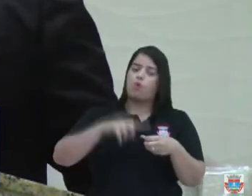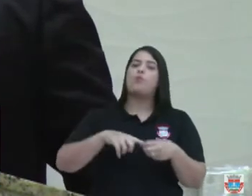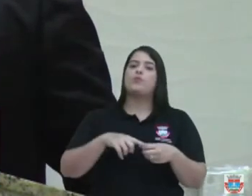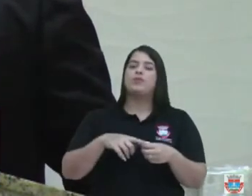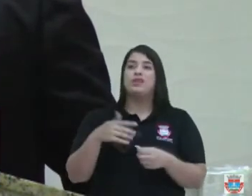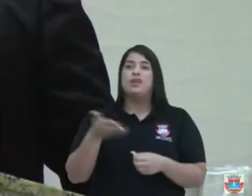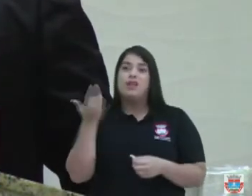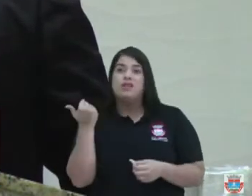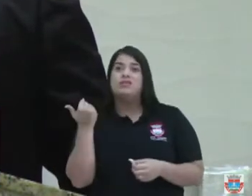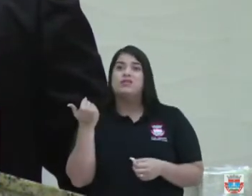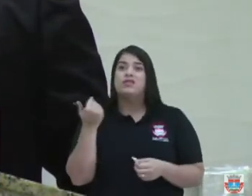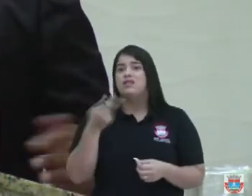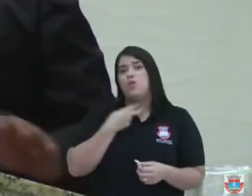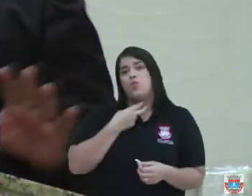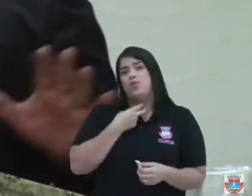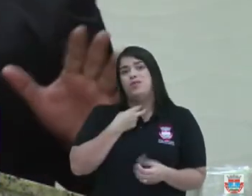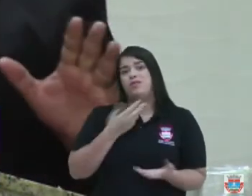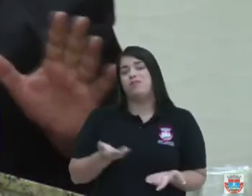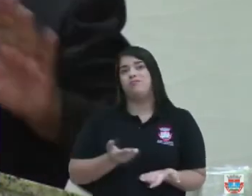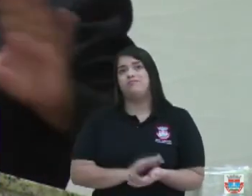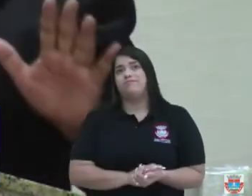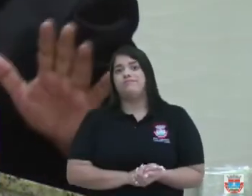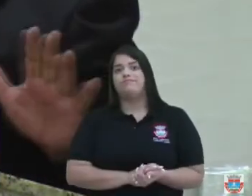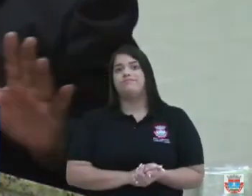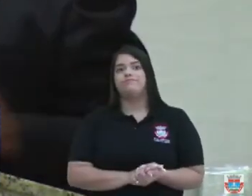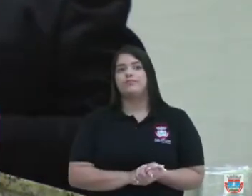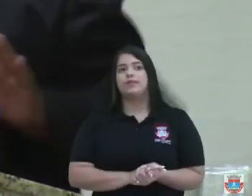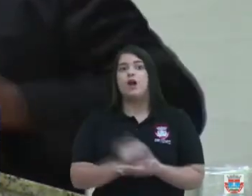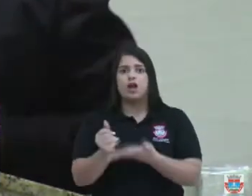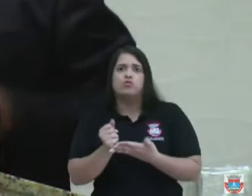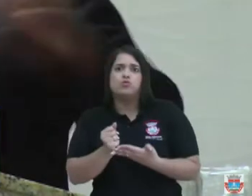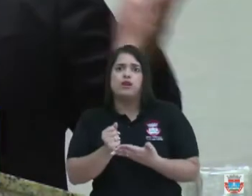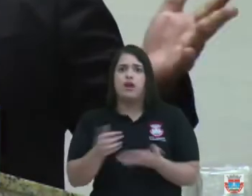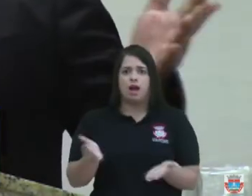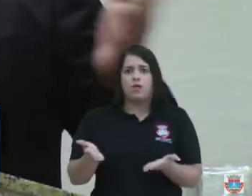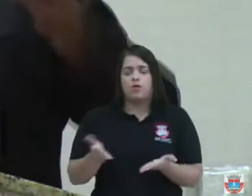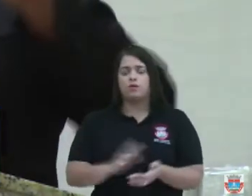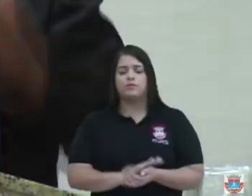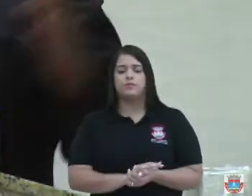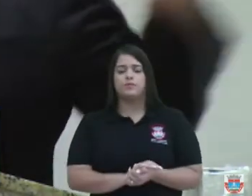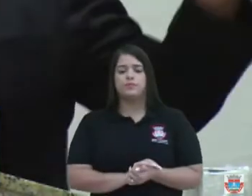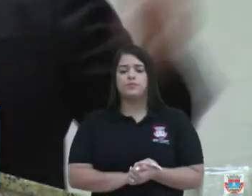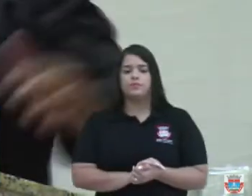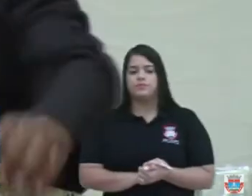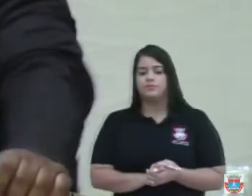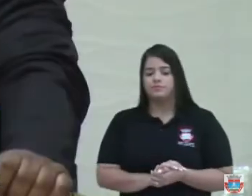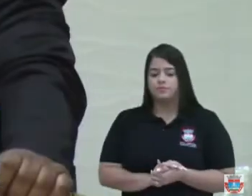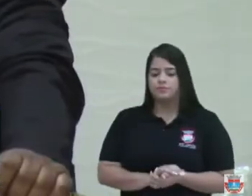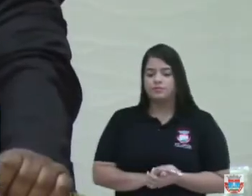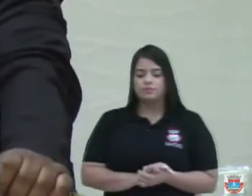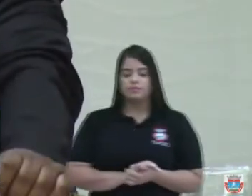Antes não podia trabalhar, não tinha, ele não quis dar o auxílio. Agora, por livre e espontânea vontade, está